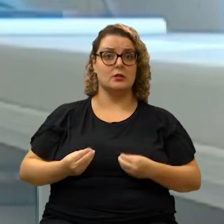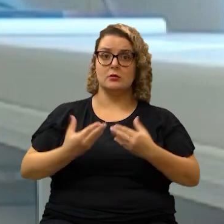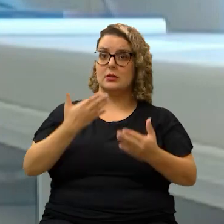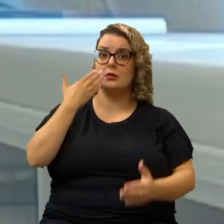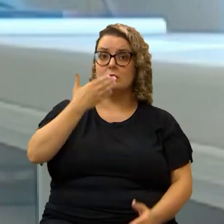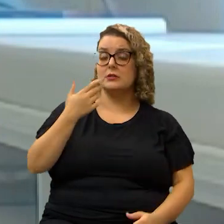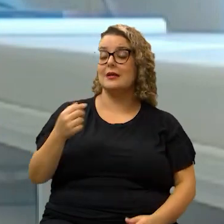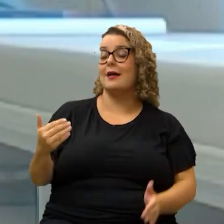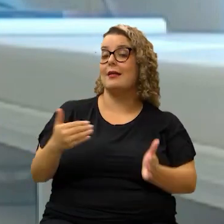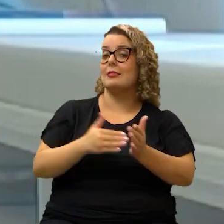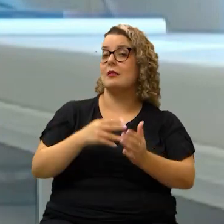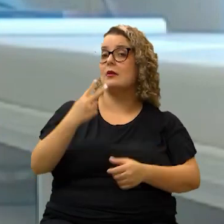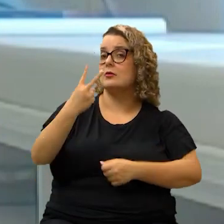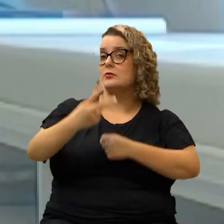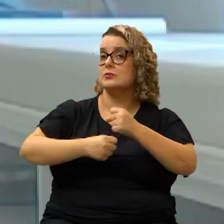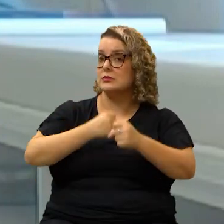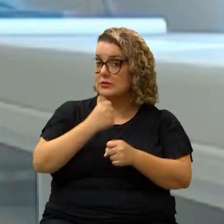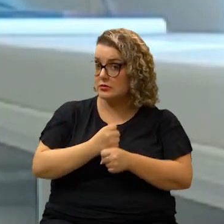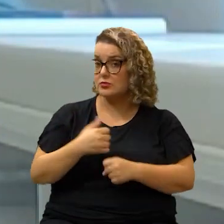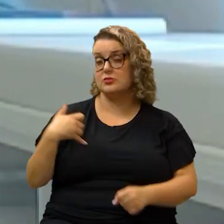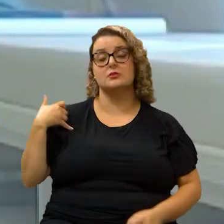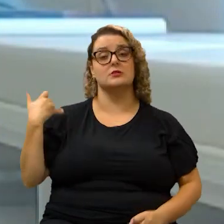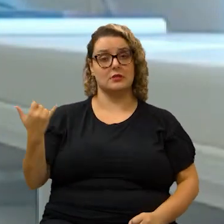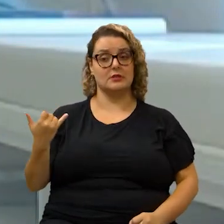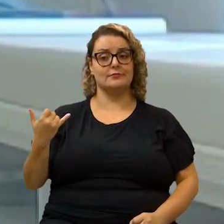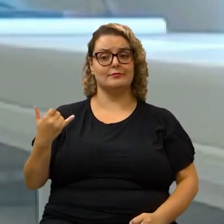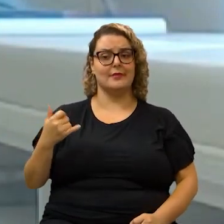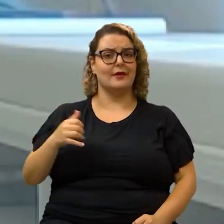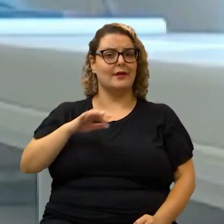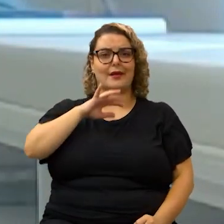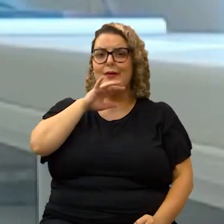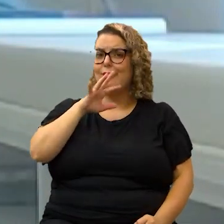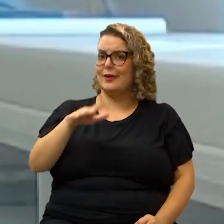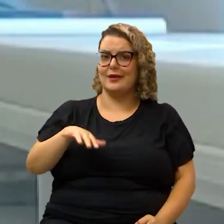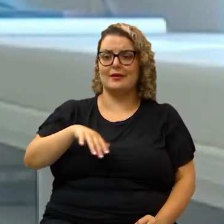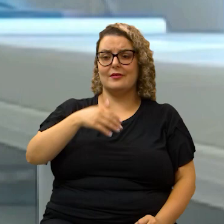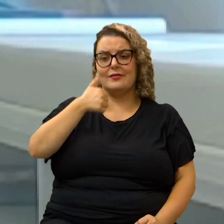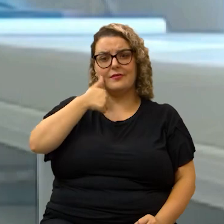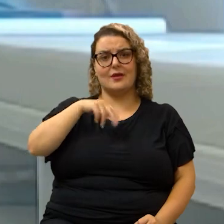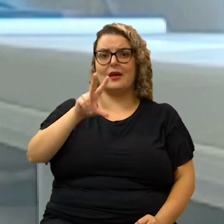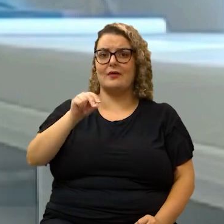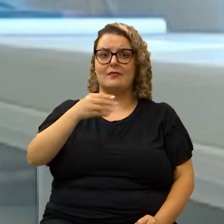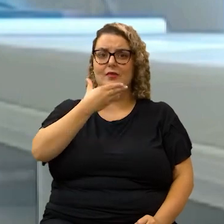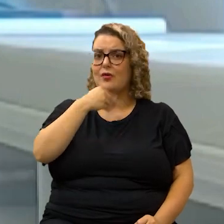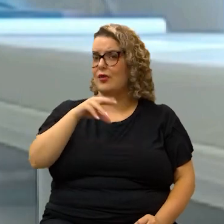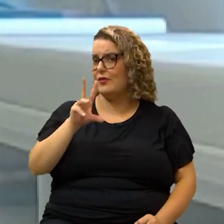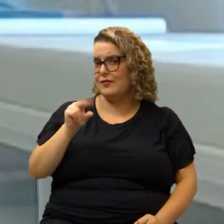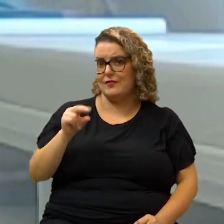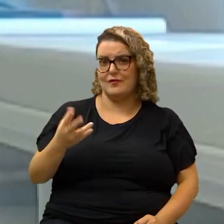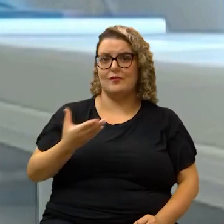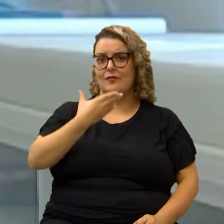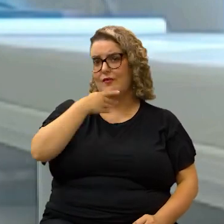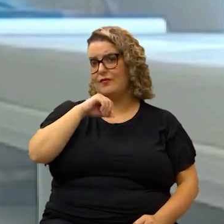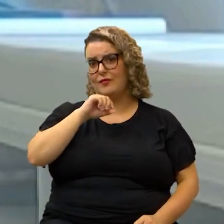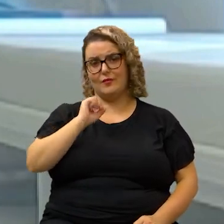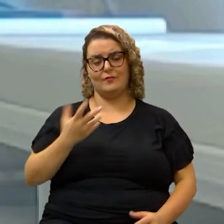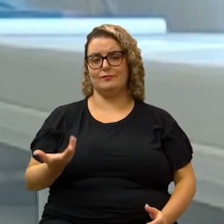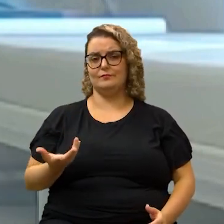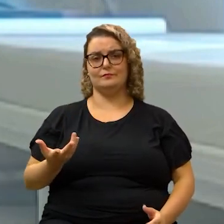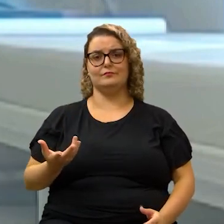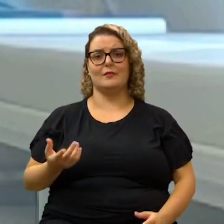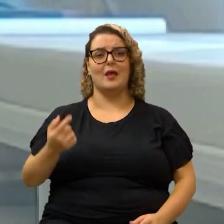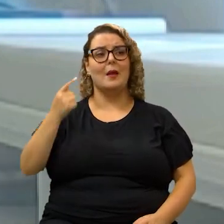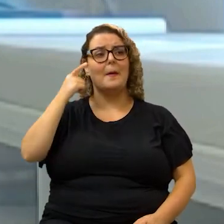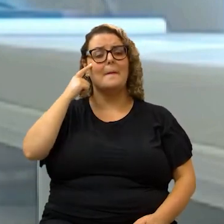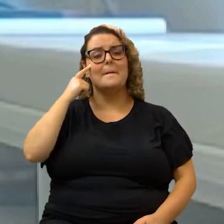assim terrível com os avós. A avó adora levar doce para a criança. As pessoas pensam que é triste a criança não comer doce.